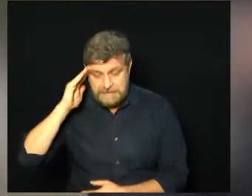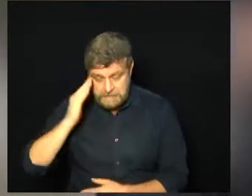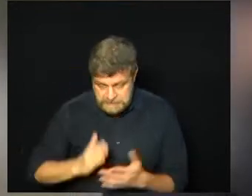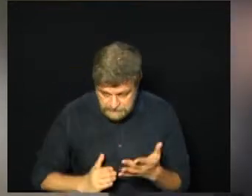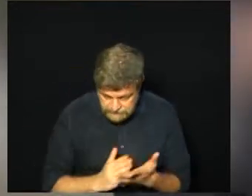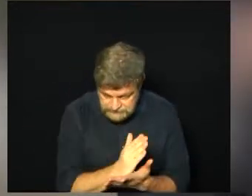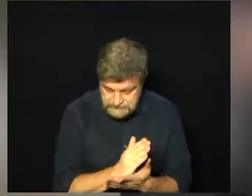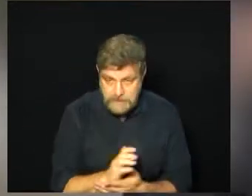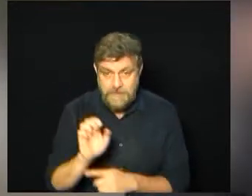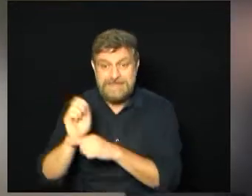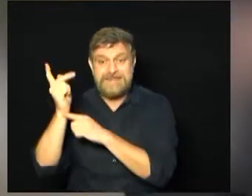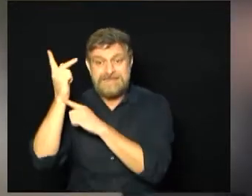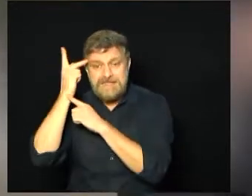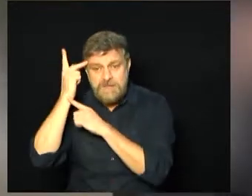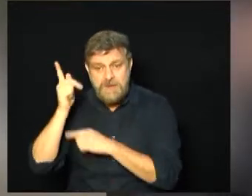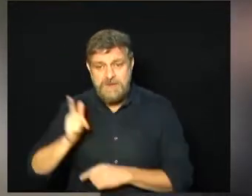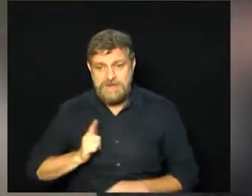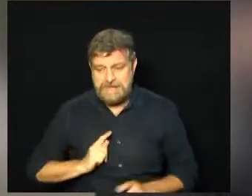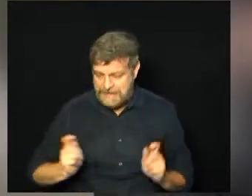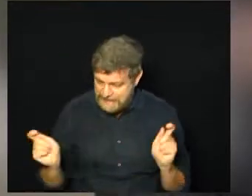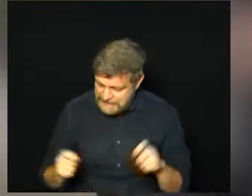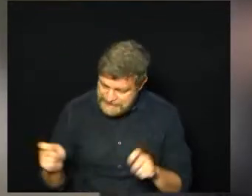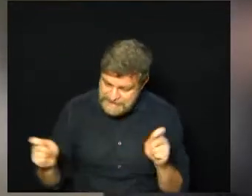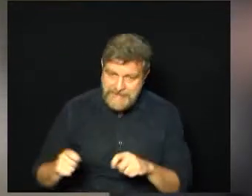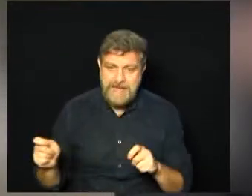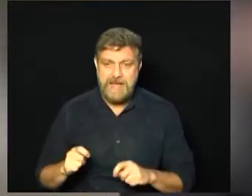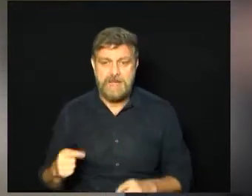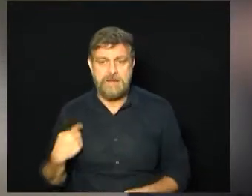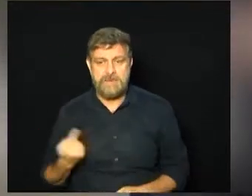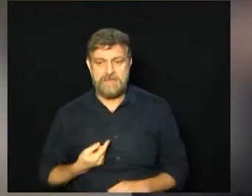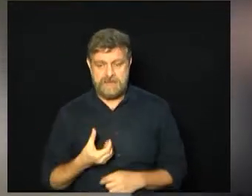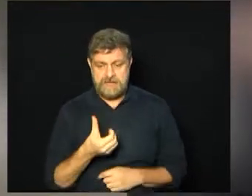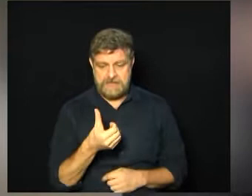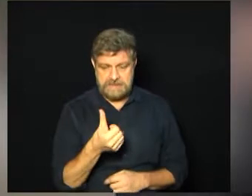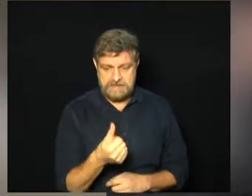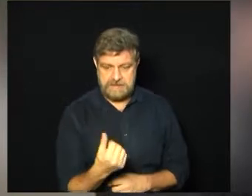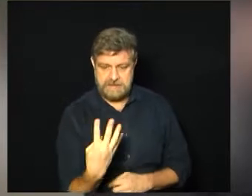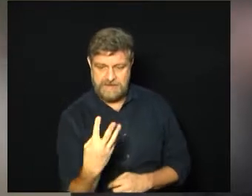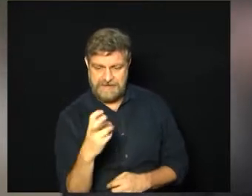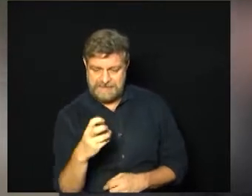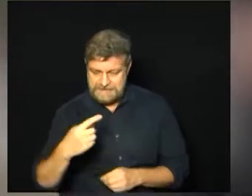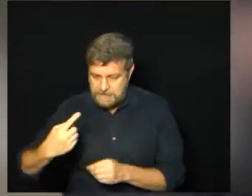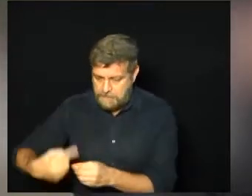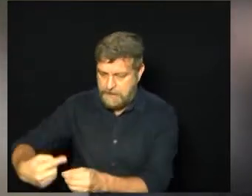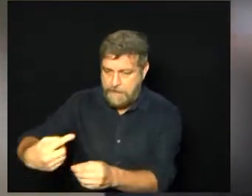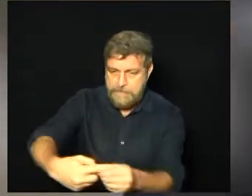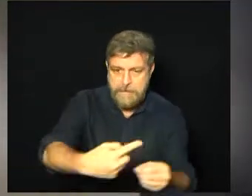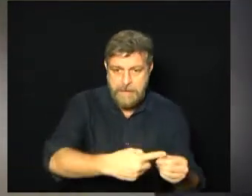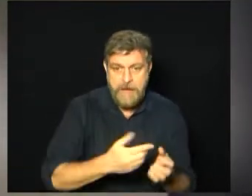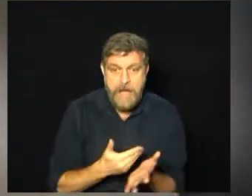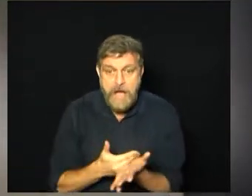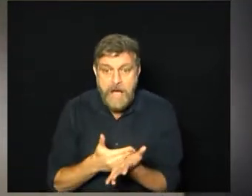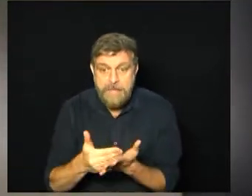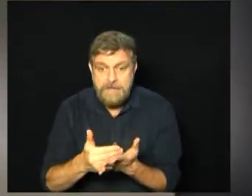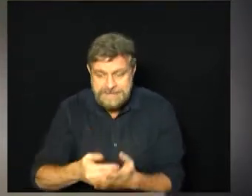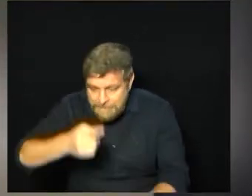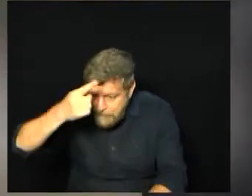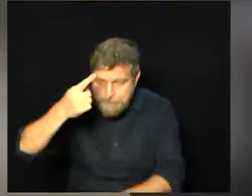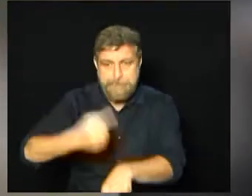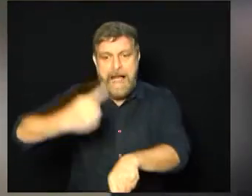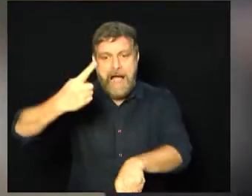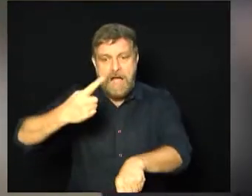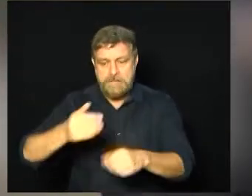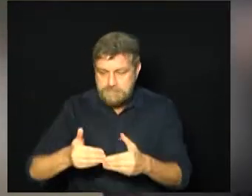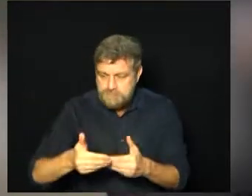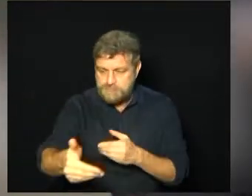o Estado de São Paulo tem total condição, com 645 municípios, para iniciar imediatamente